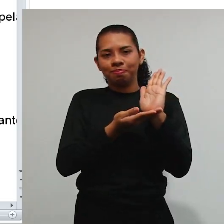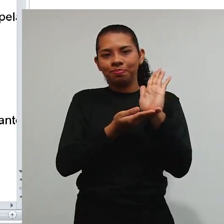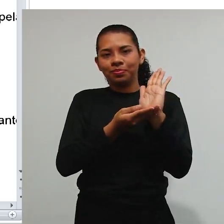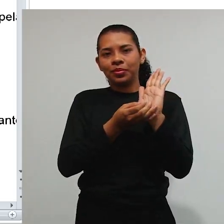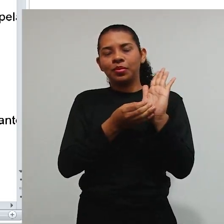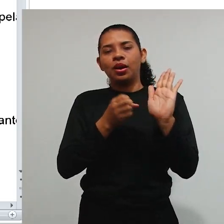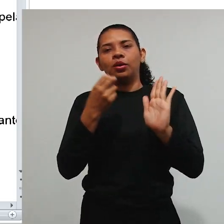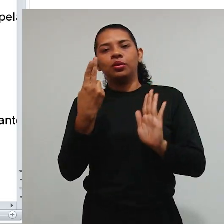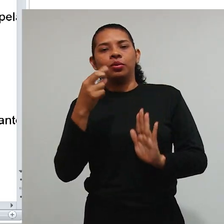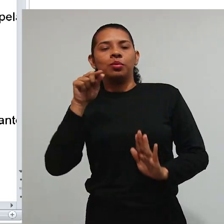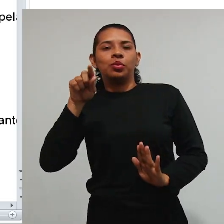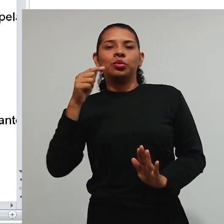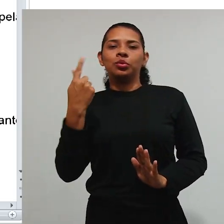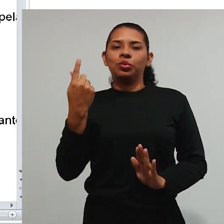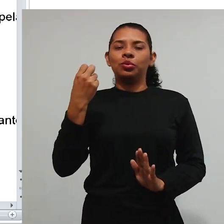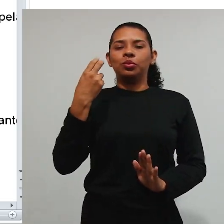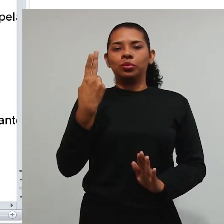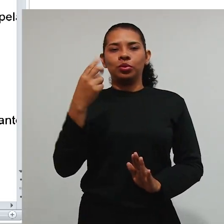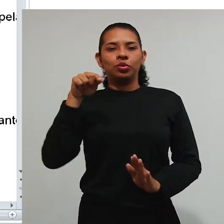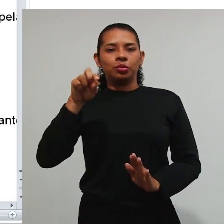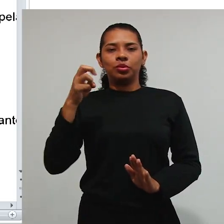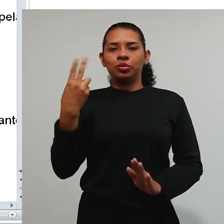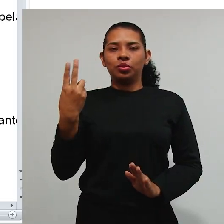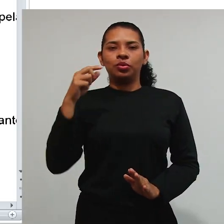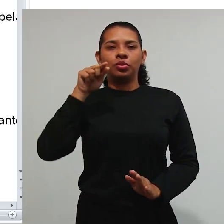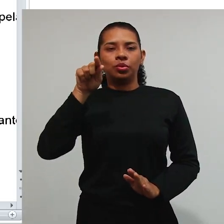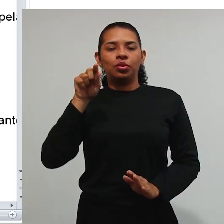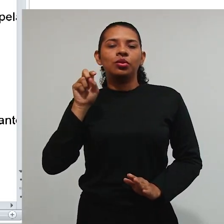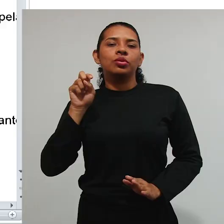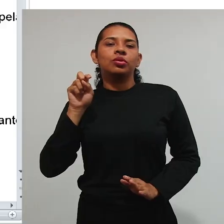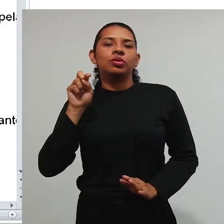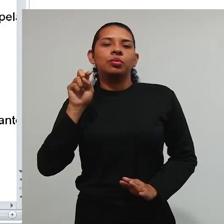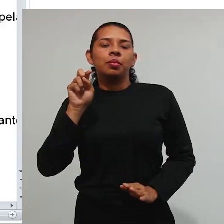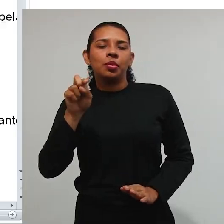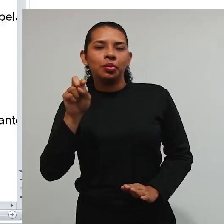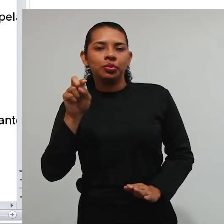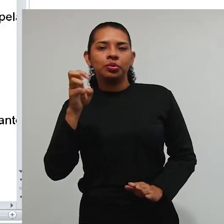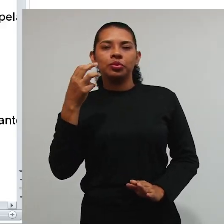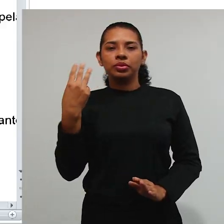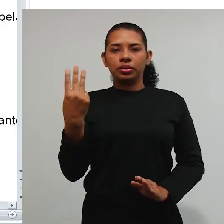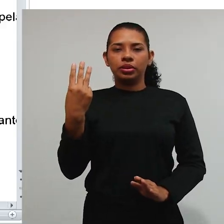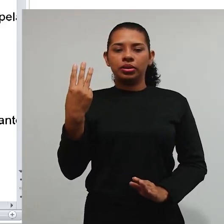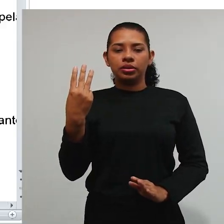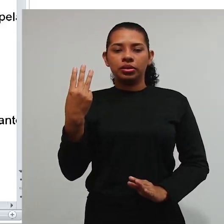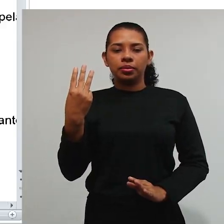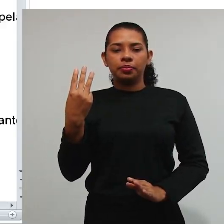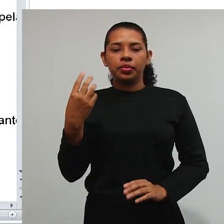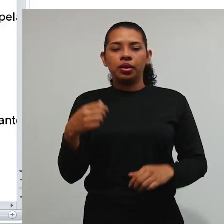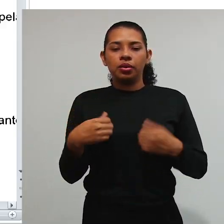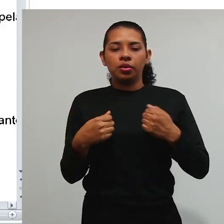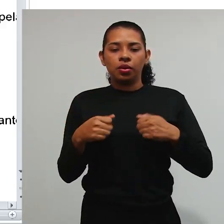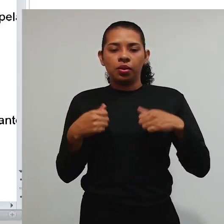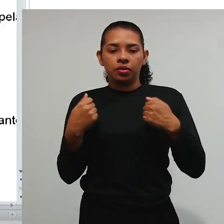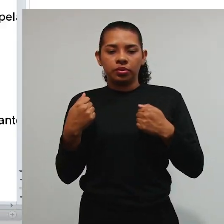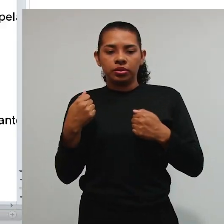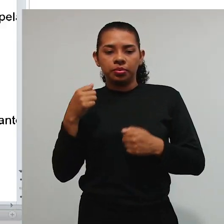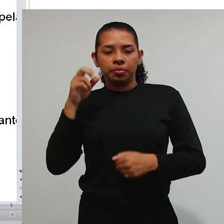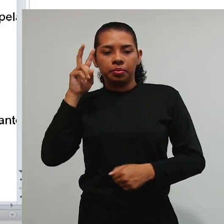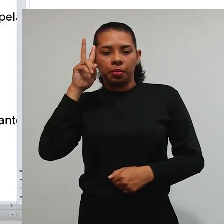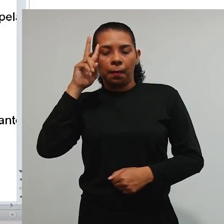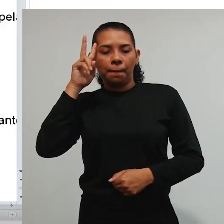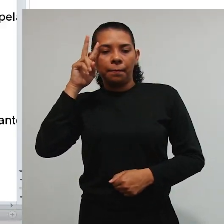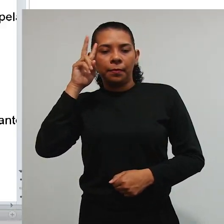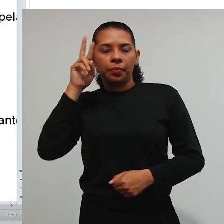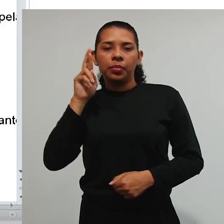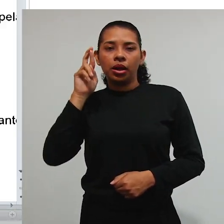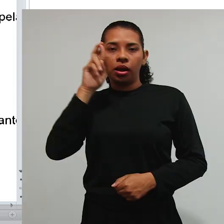Nessas divisões, geralmente, a NBR vai dizer o quê, ó? Vamos abrir a NBR, que a gente já sabe qual é, eu tenho ela aqui